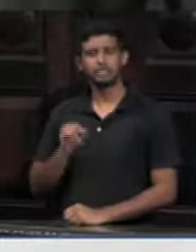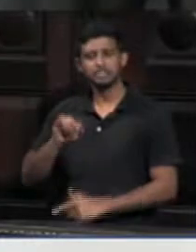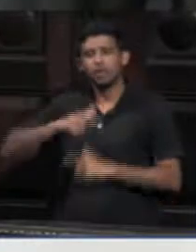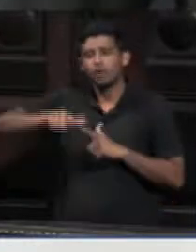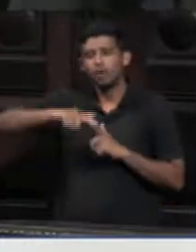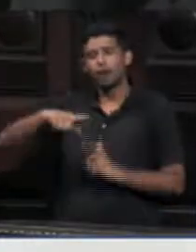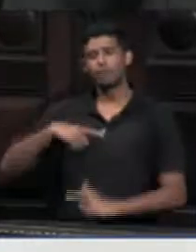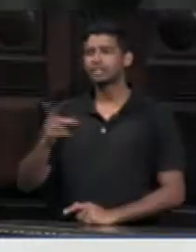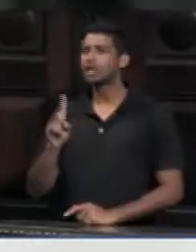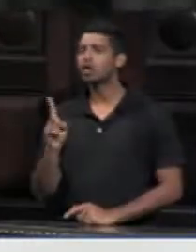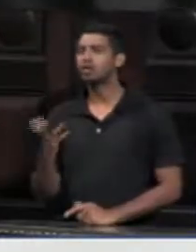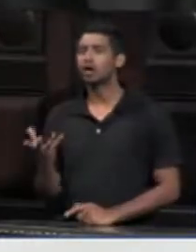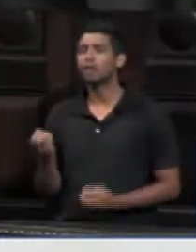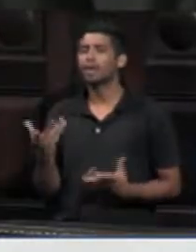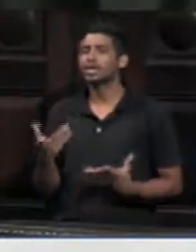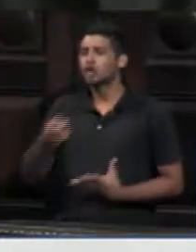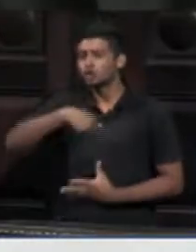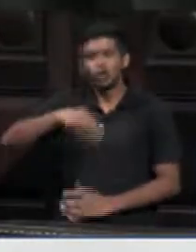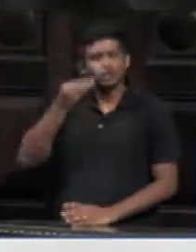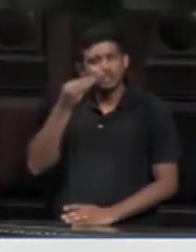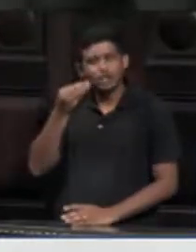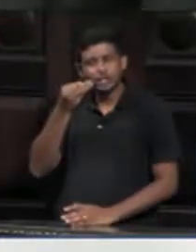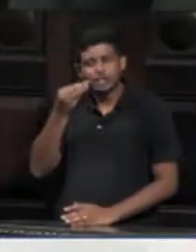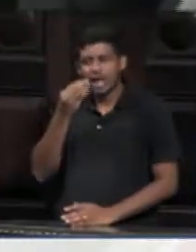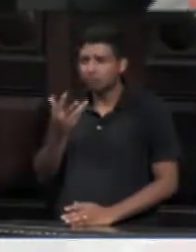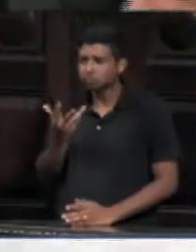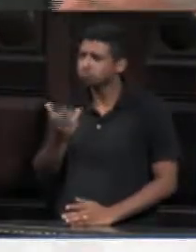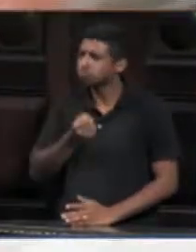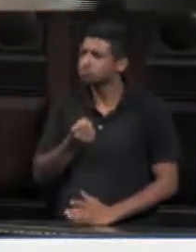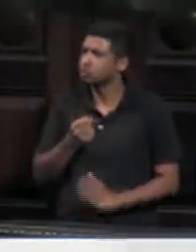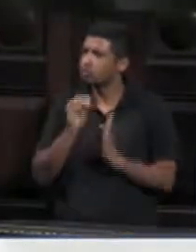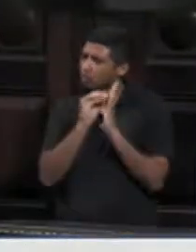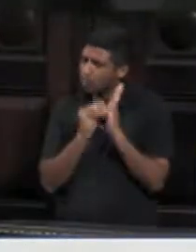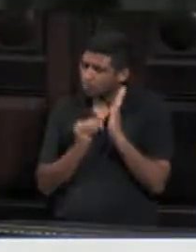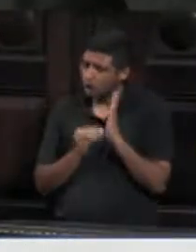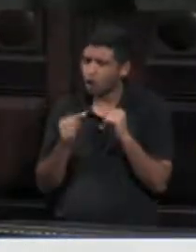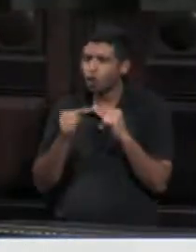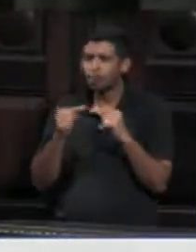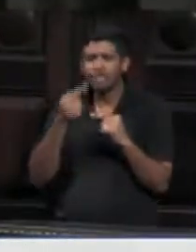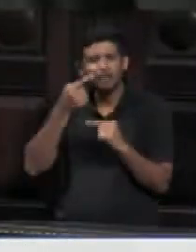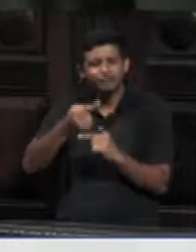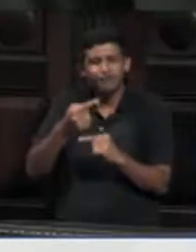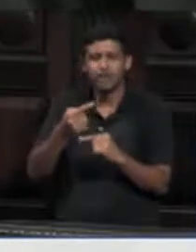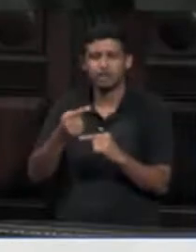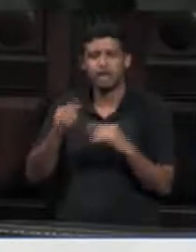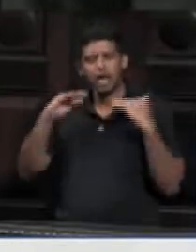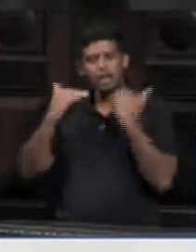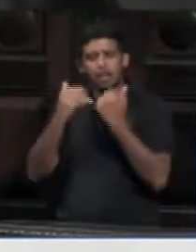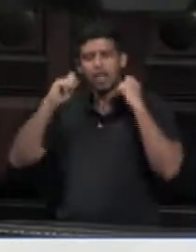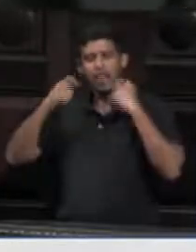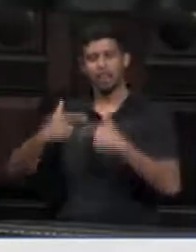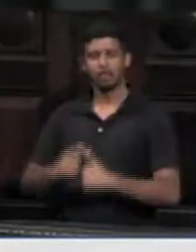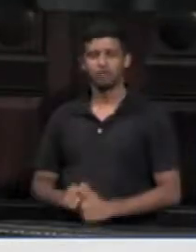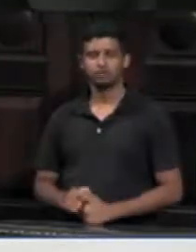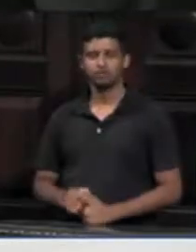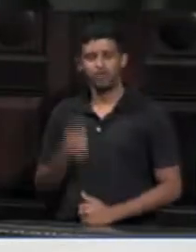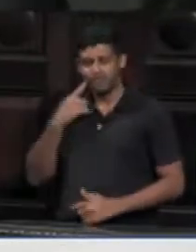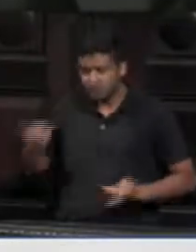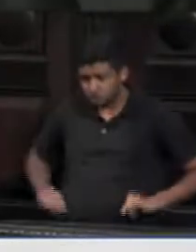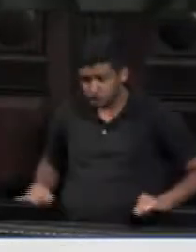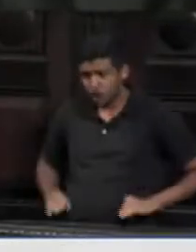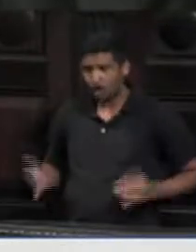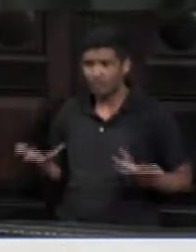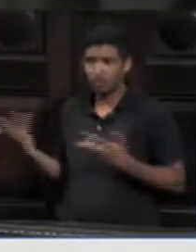possamos resguardar aquilo que é a vontade do Poder Legislativo, que está sofrendo a intervenção